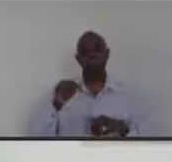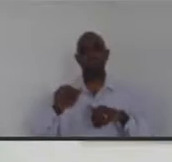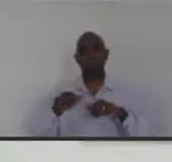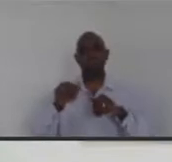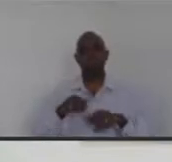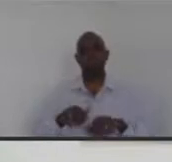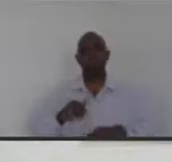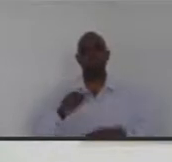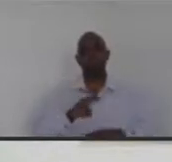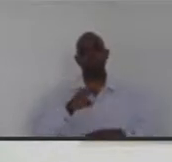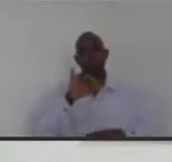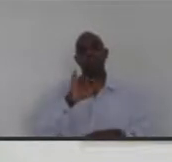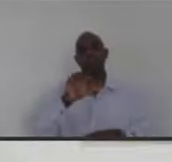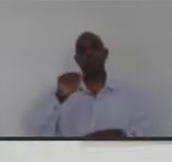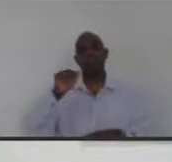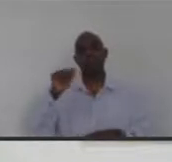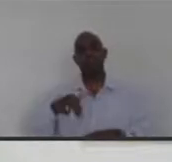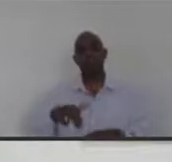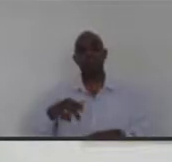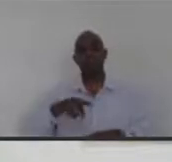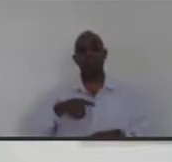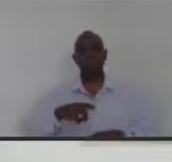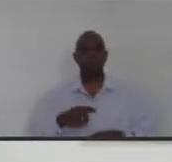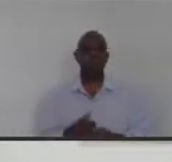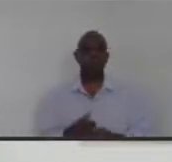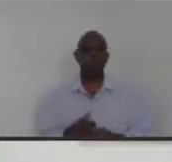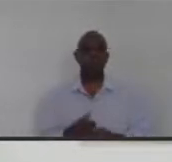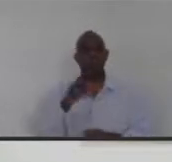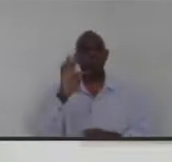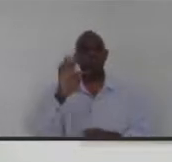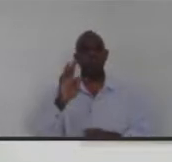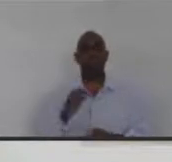William Souza, vereador, presidente, Partido dos Trabalhadores.